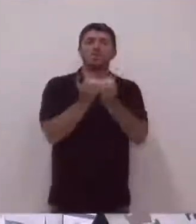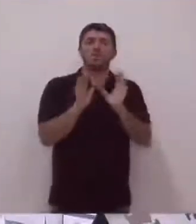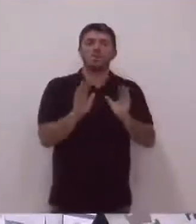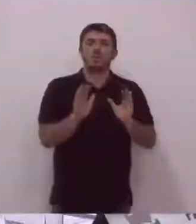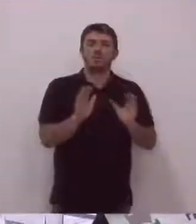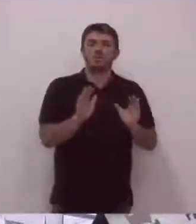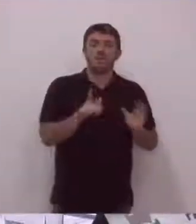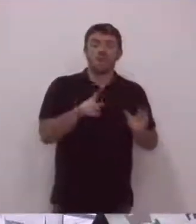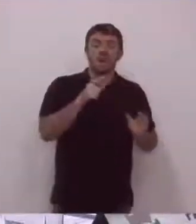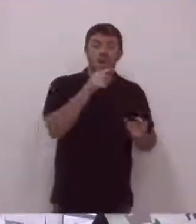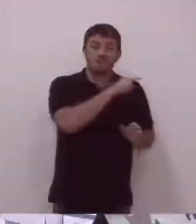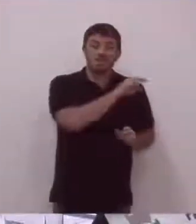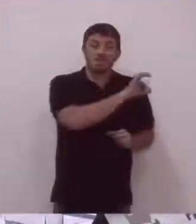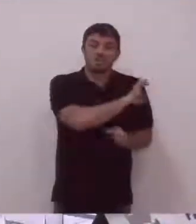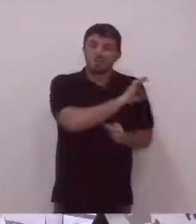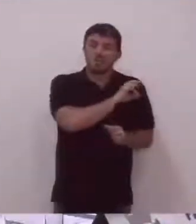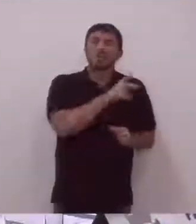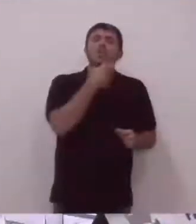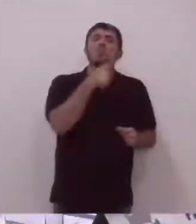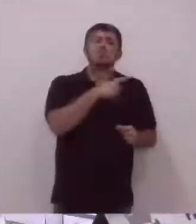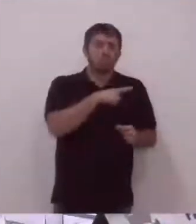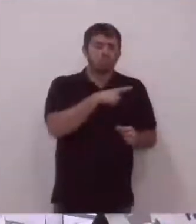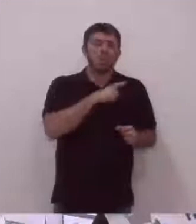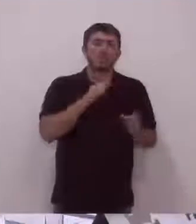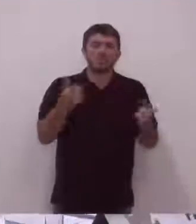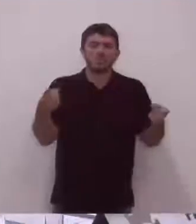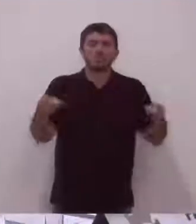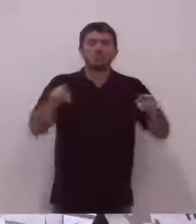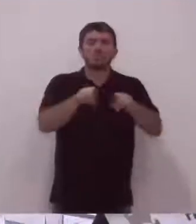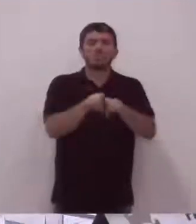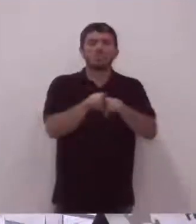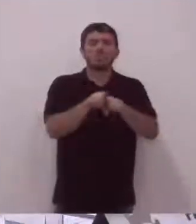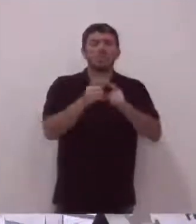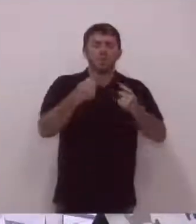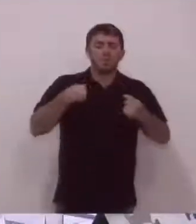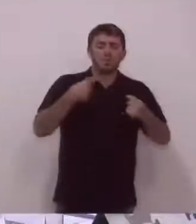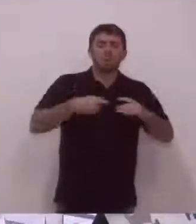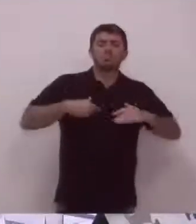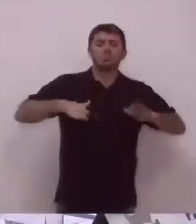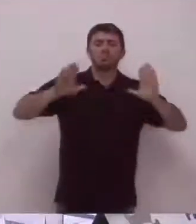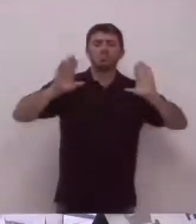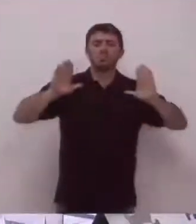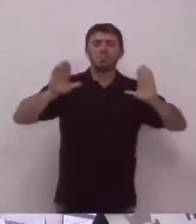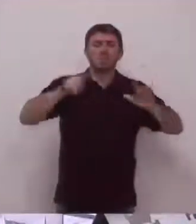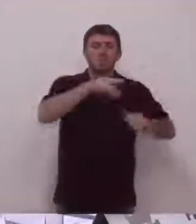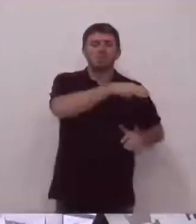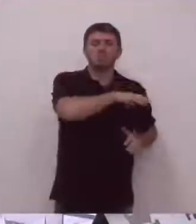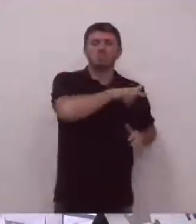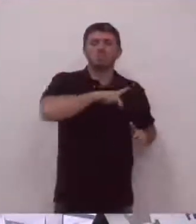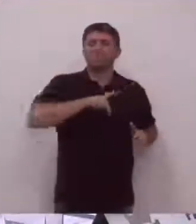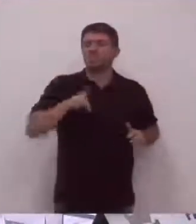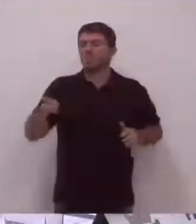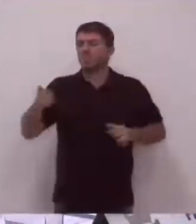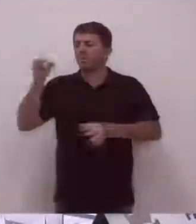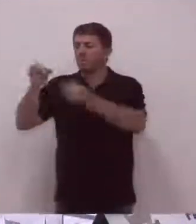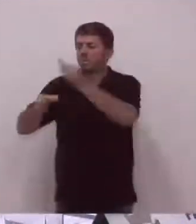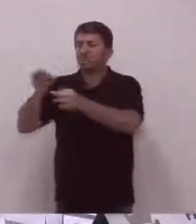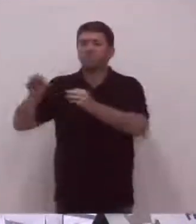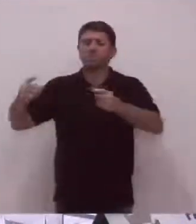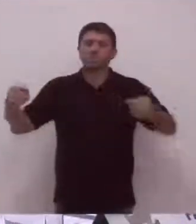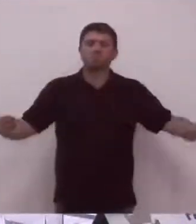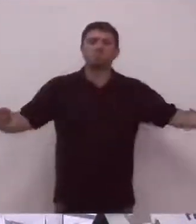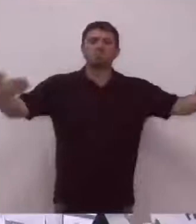sempre teve convênio com o PM. Então deixa o Ministério Público lá, a Justiça, apurar. Outro fato que falaram